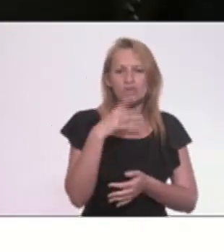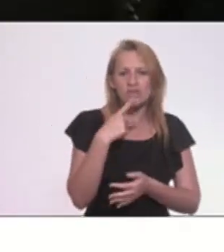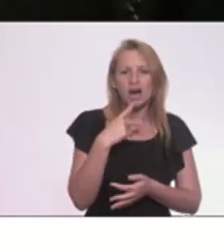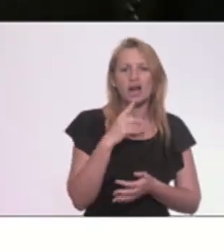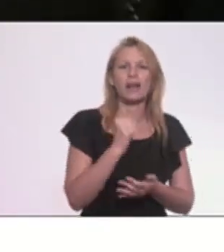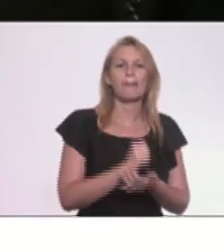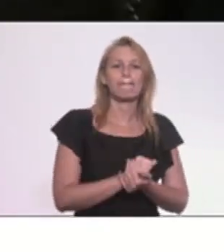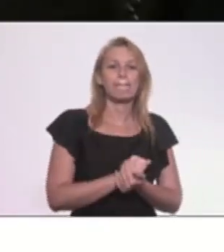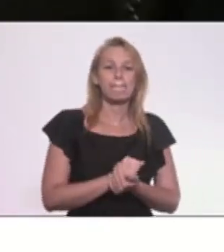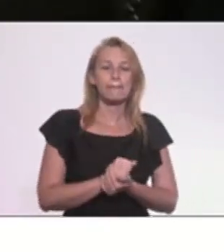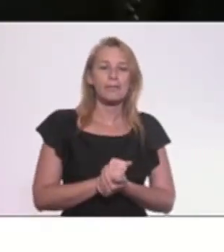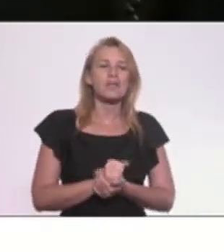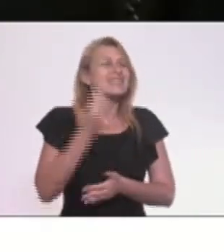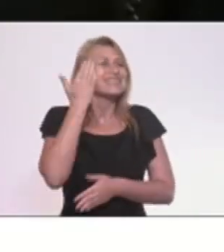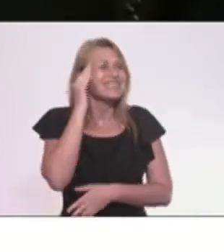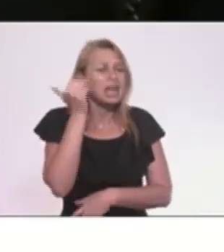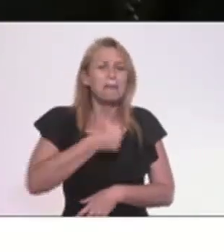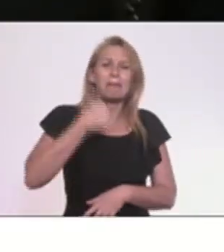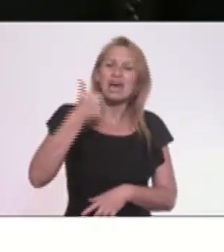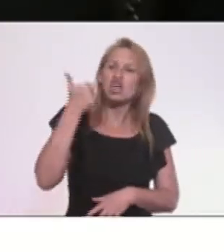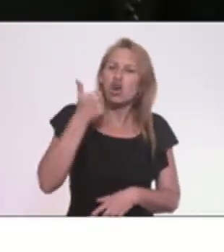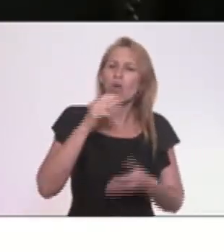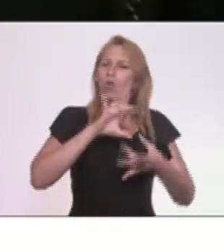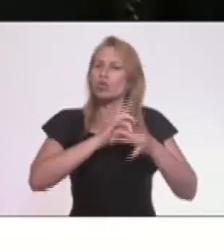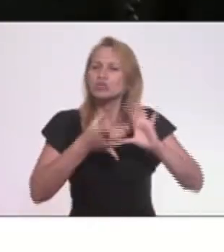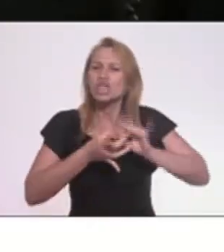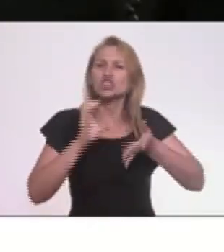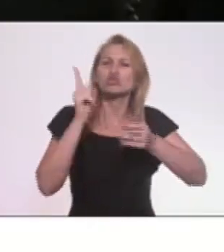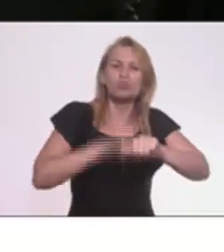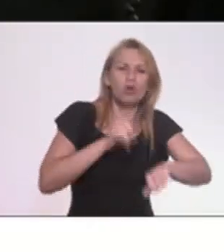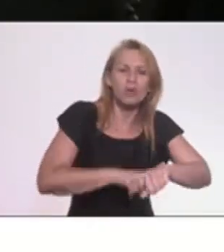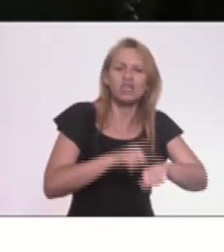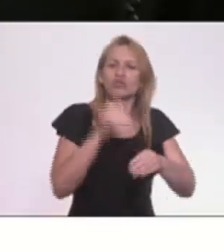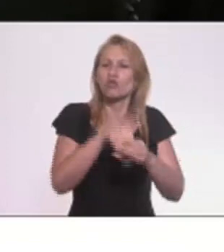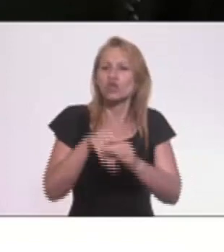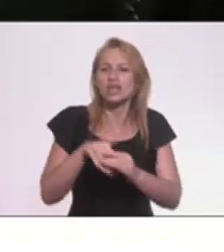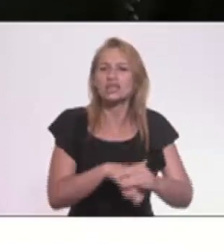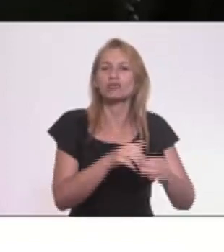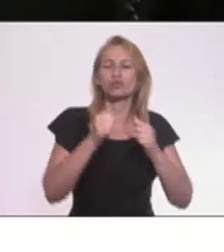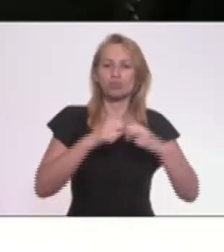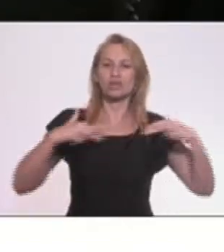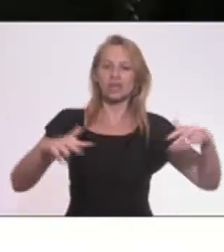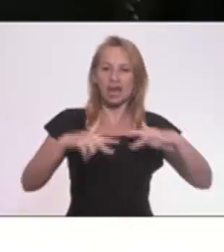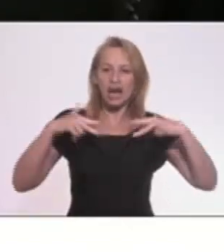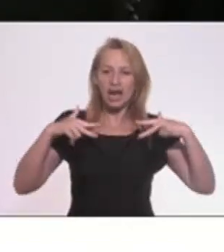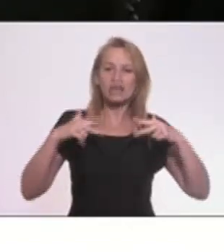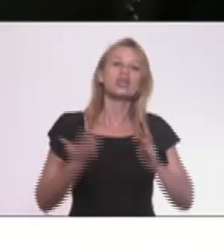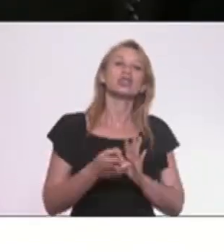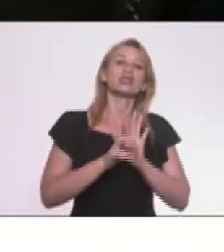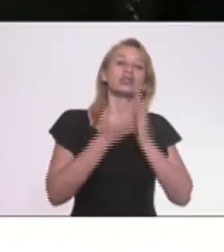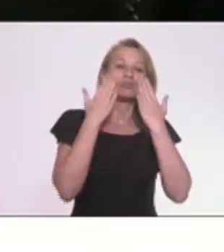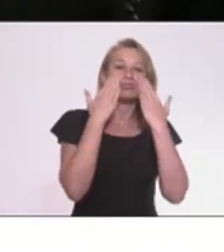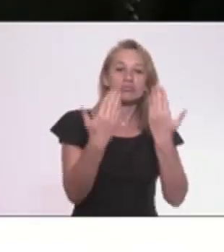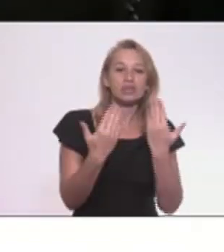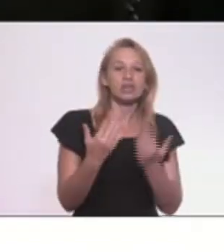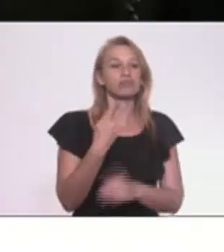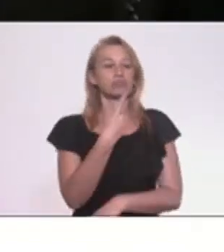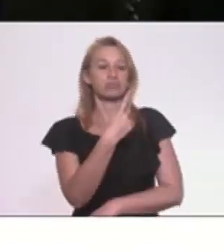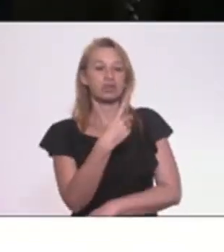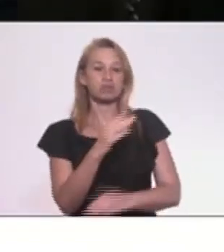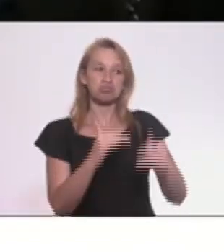poder entender melhor esse contexto na hora da votação do plenário dos destaques apresentados por Vossa